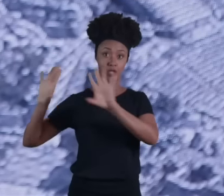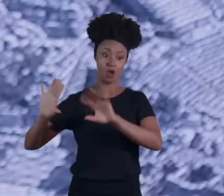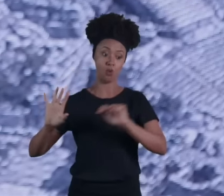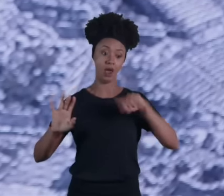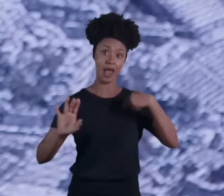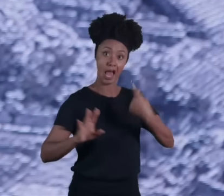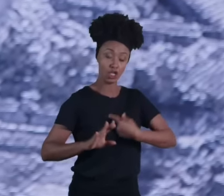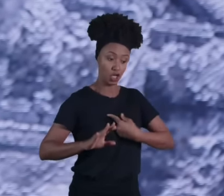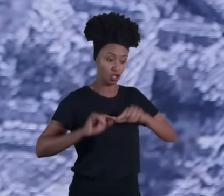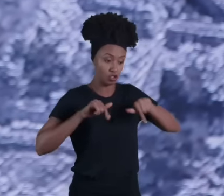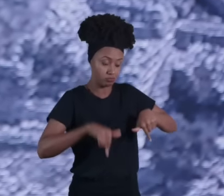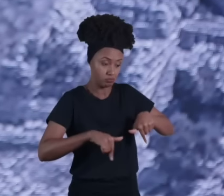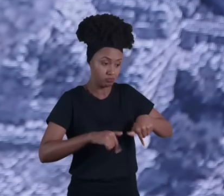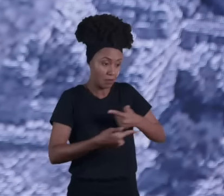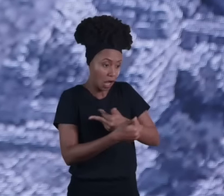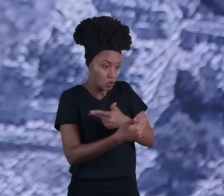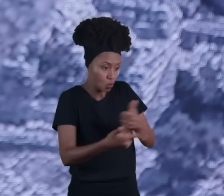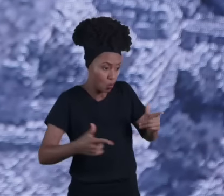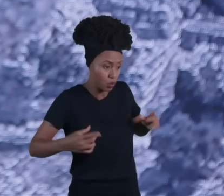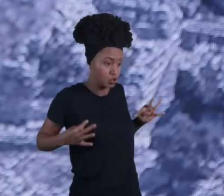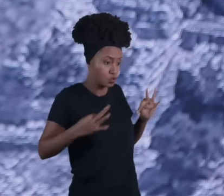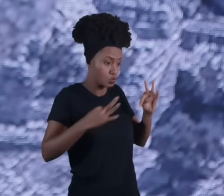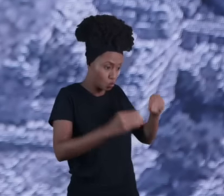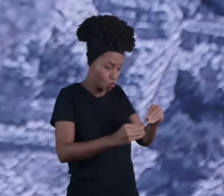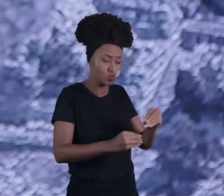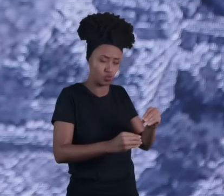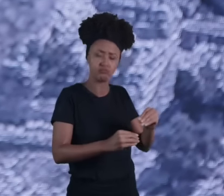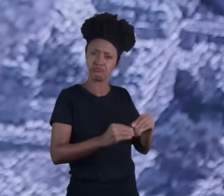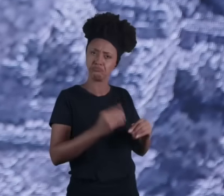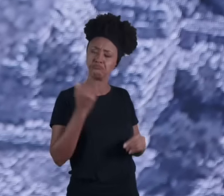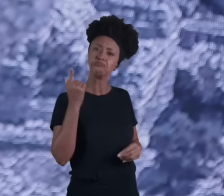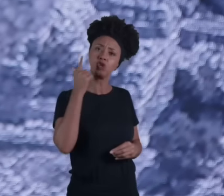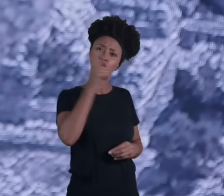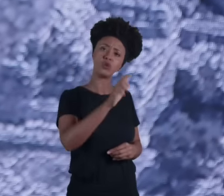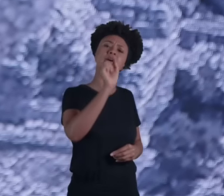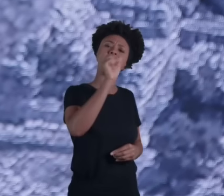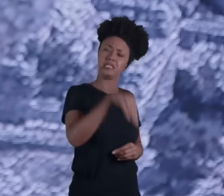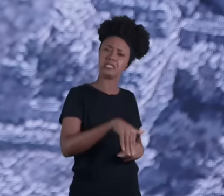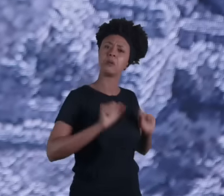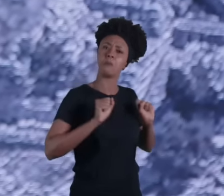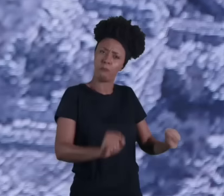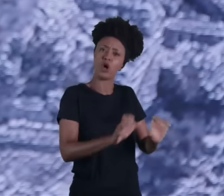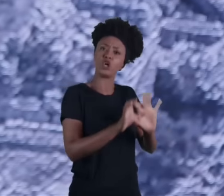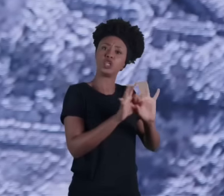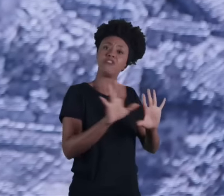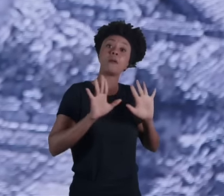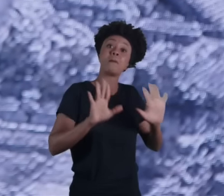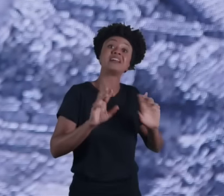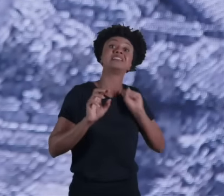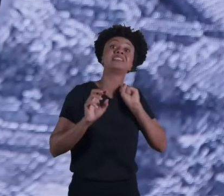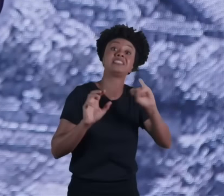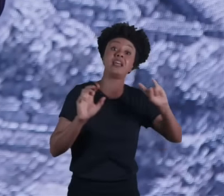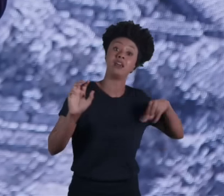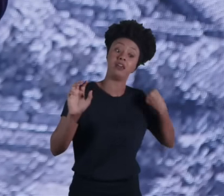direito se você tiver em Cristo. A começar pela